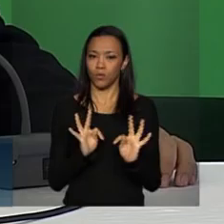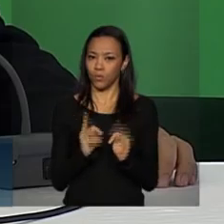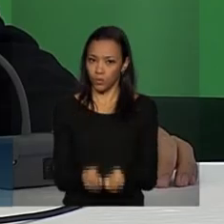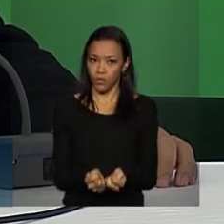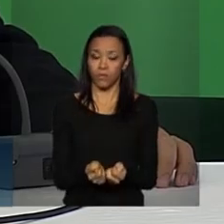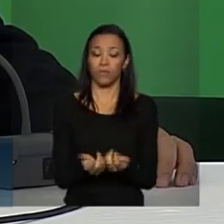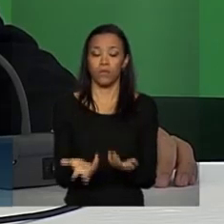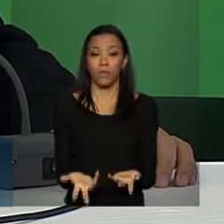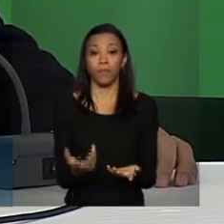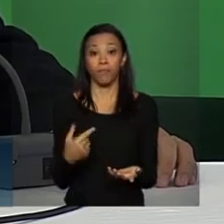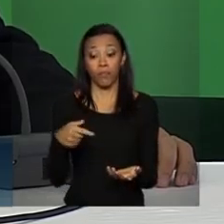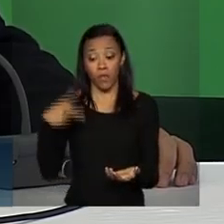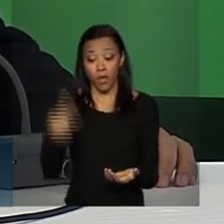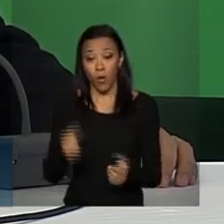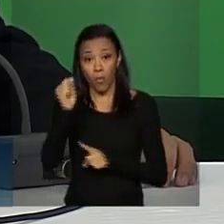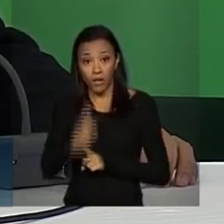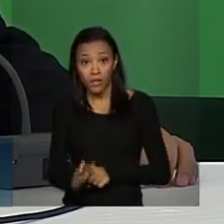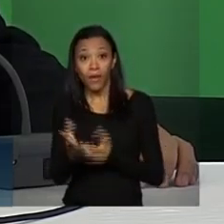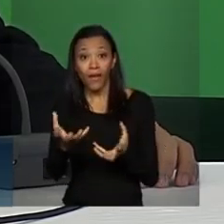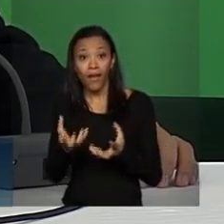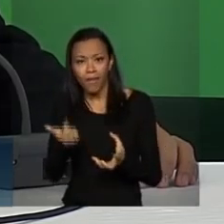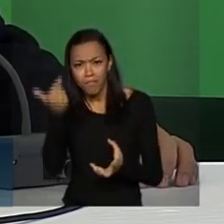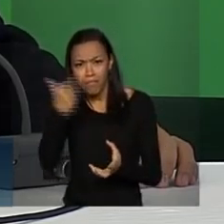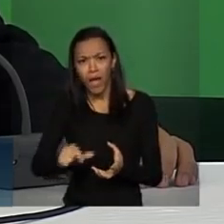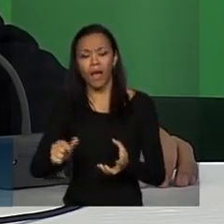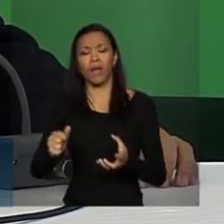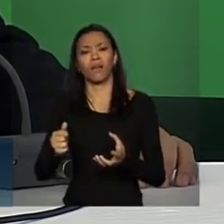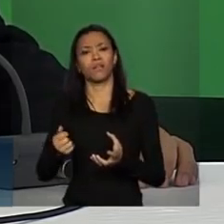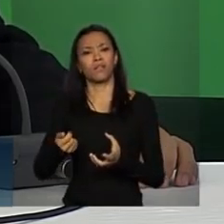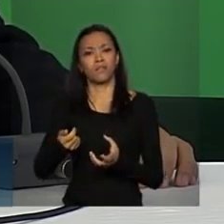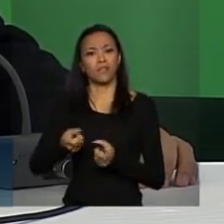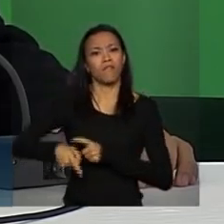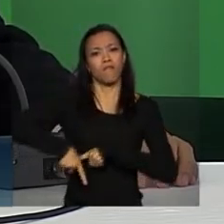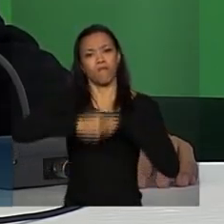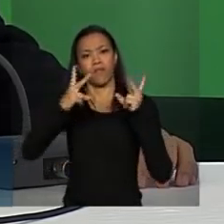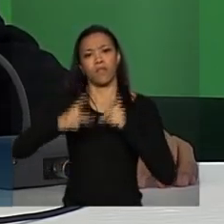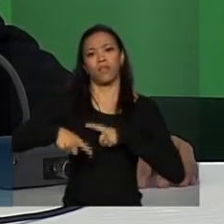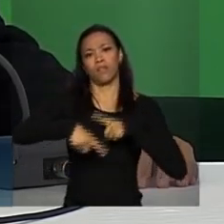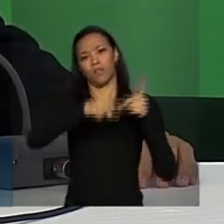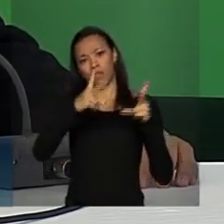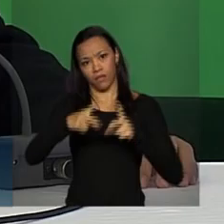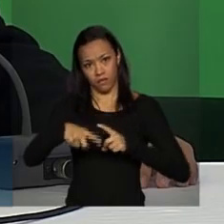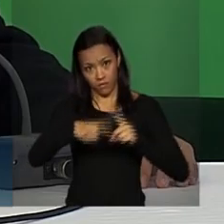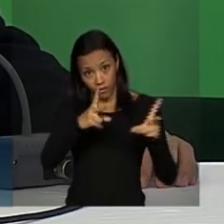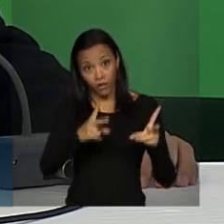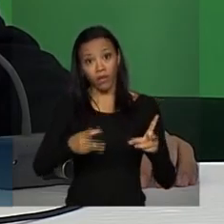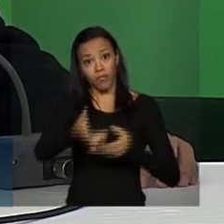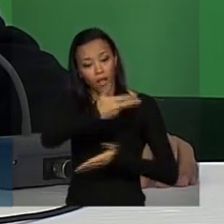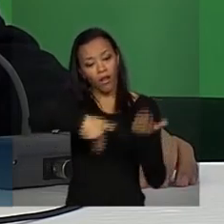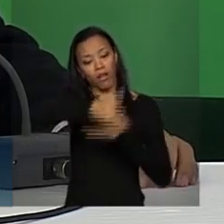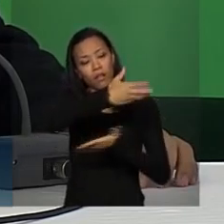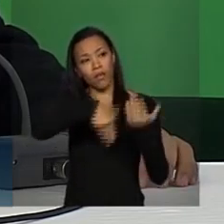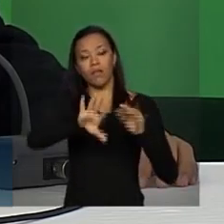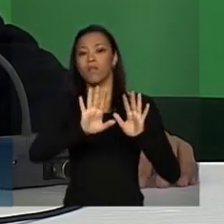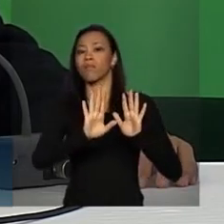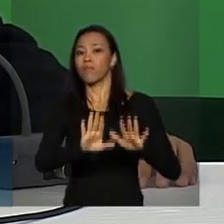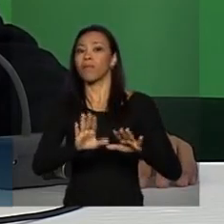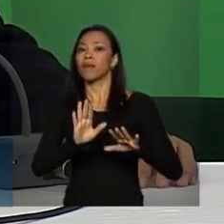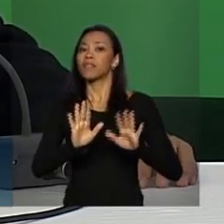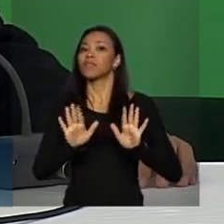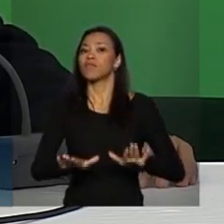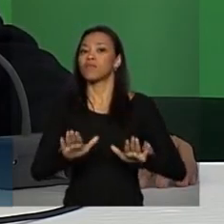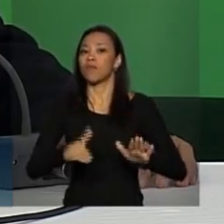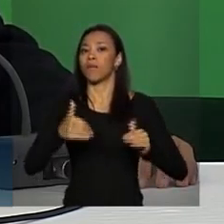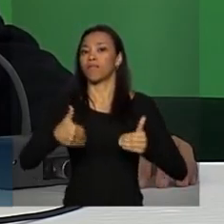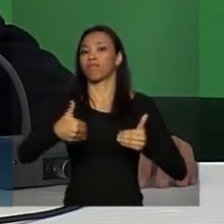a expectativa do Brasil é expandir ainda mais o comércio bilateral, por meio de uma liberalização progressiva